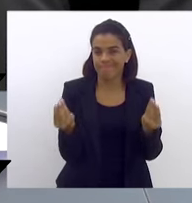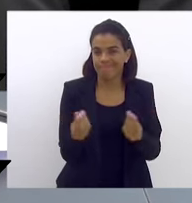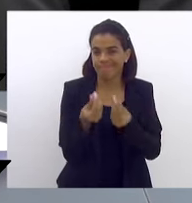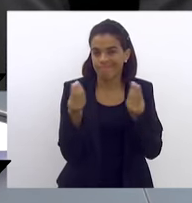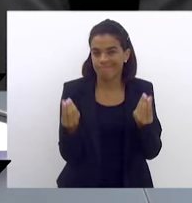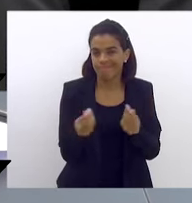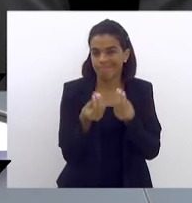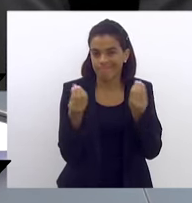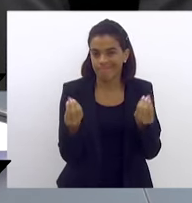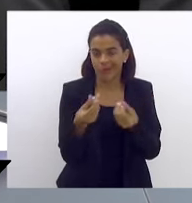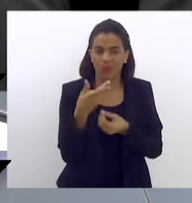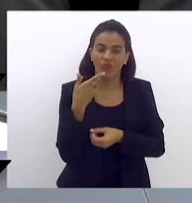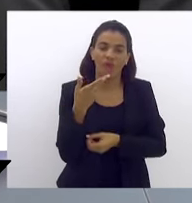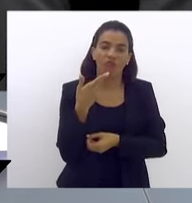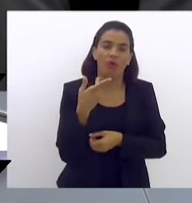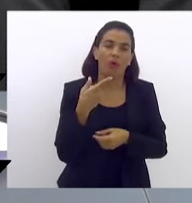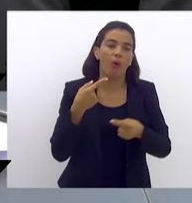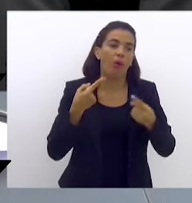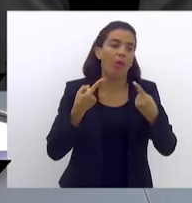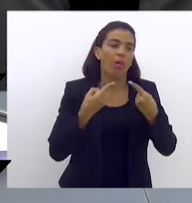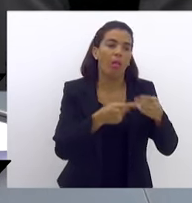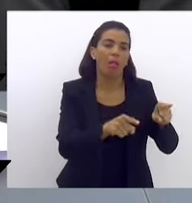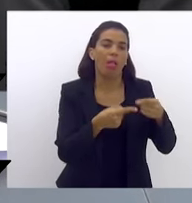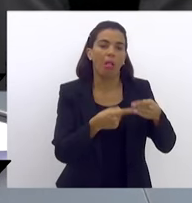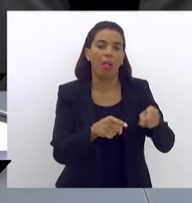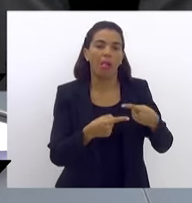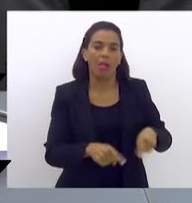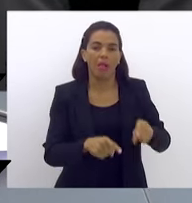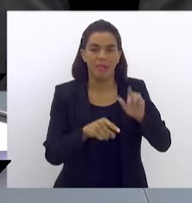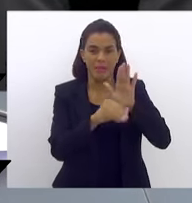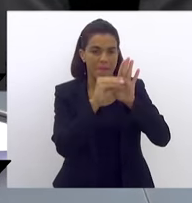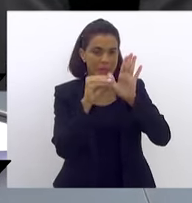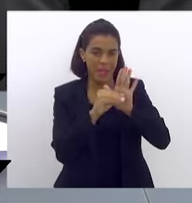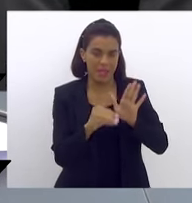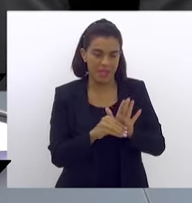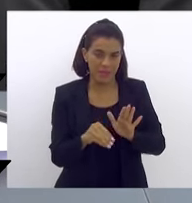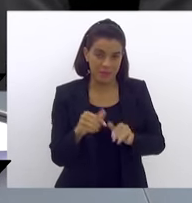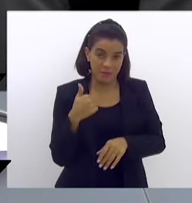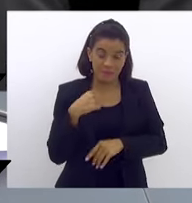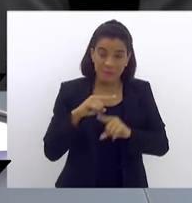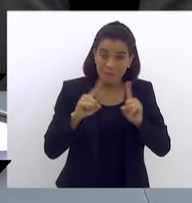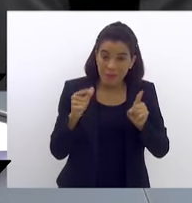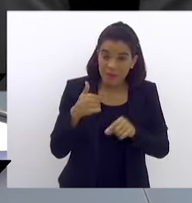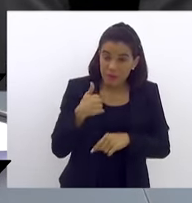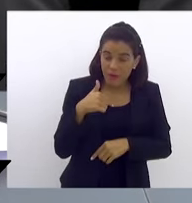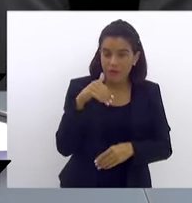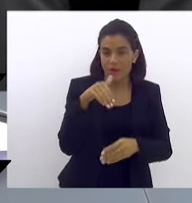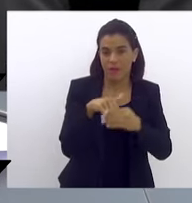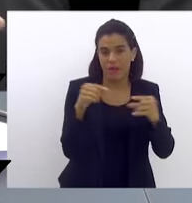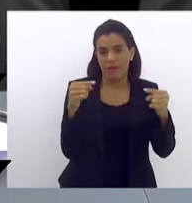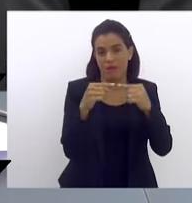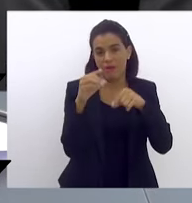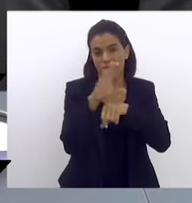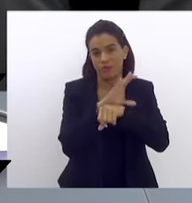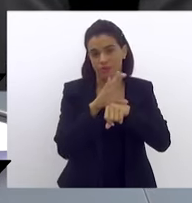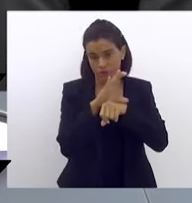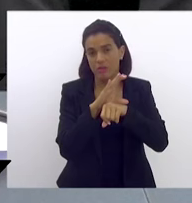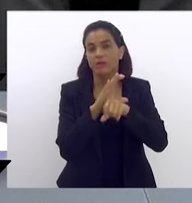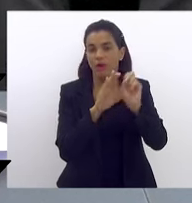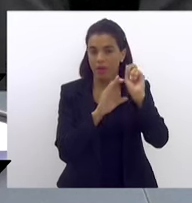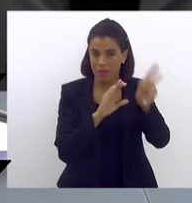entrar nas discordâncias das outras emendas né mas eu votaria pela constitucionalidade